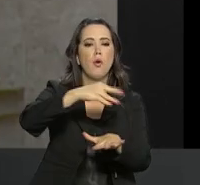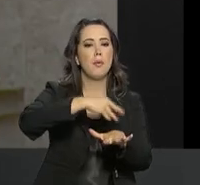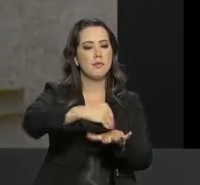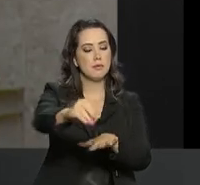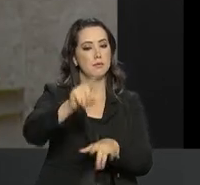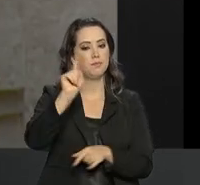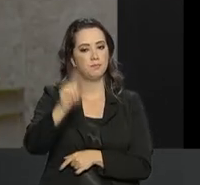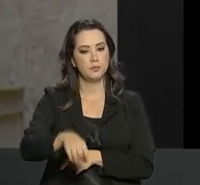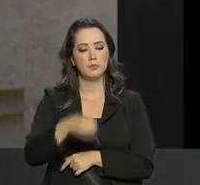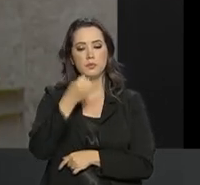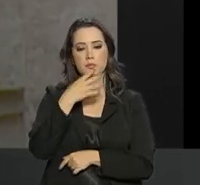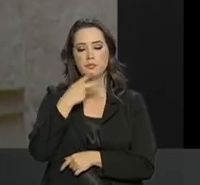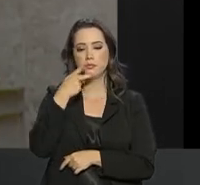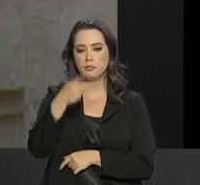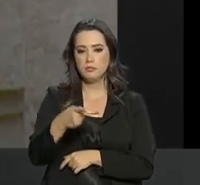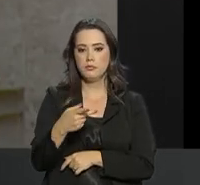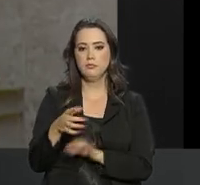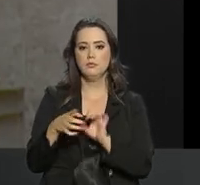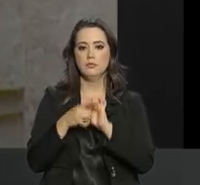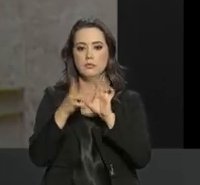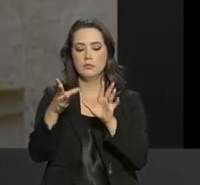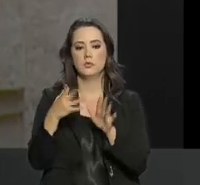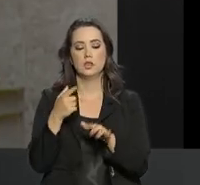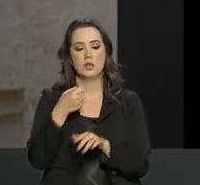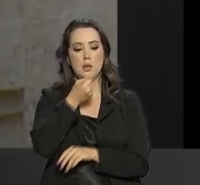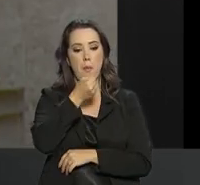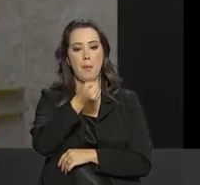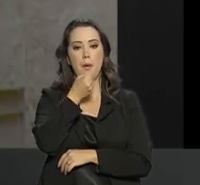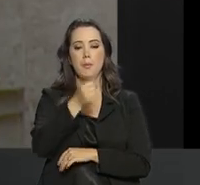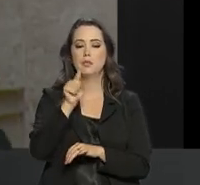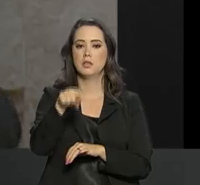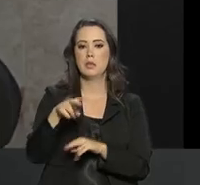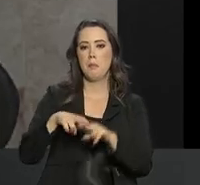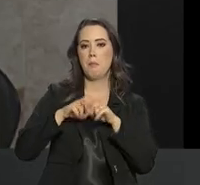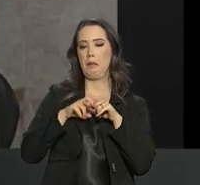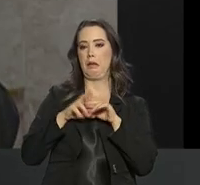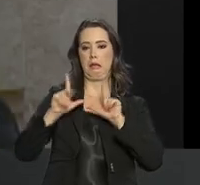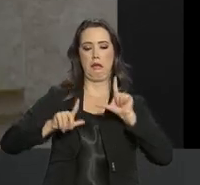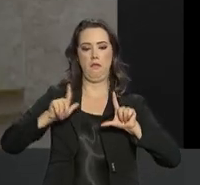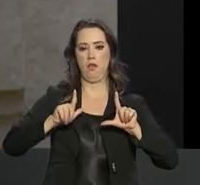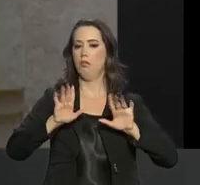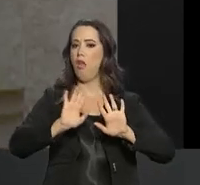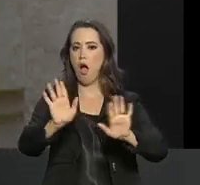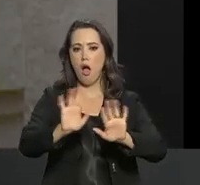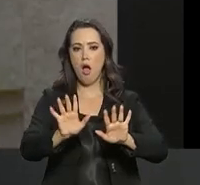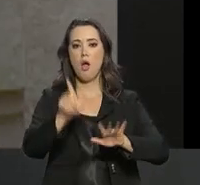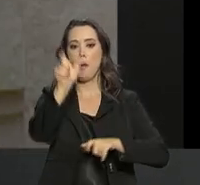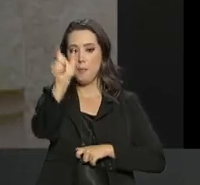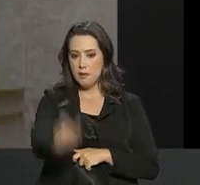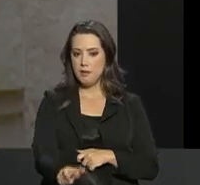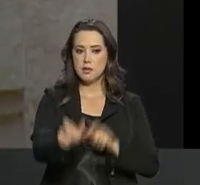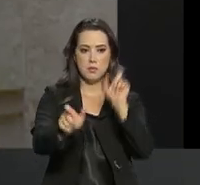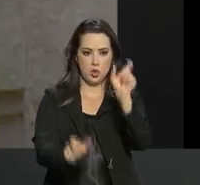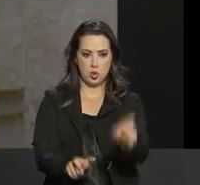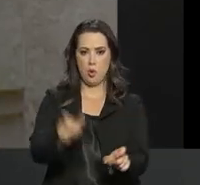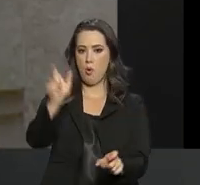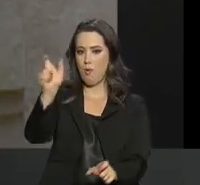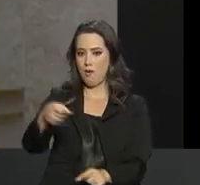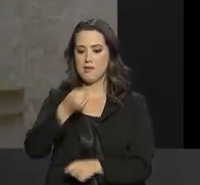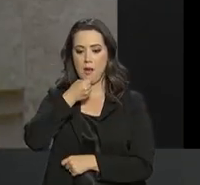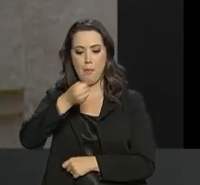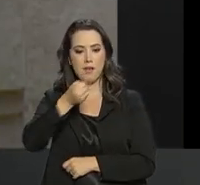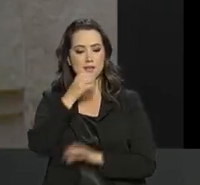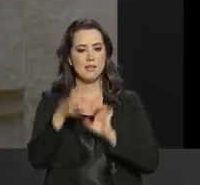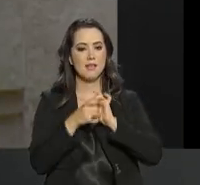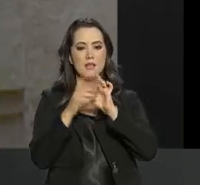interessante, as pessoas falam muito da liberdade de imprensa como se fosse uma coisa em favor da imprensa, não é. é em favor do povo. A imprensa livre